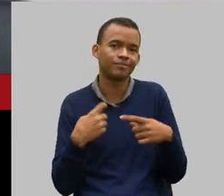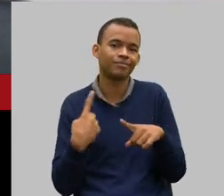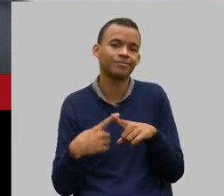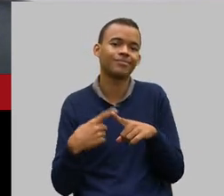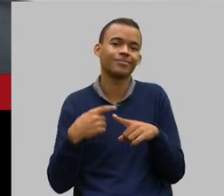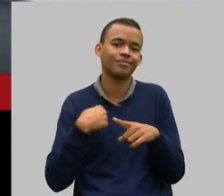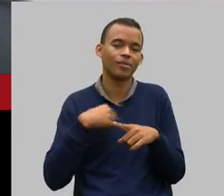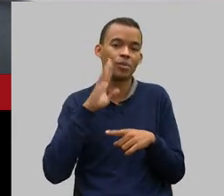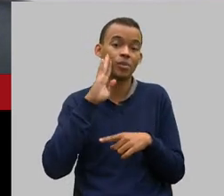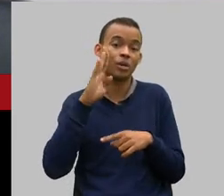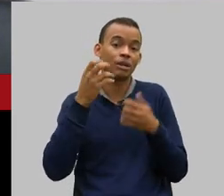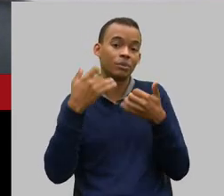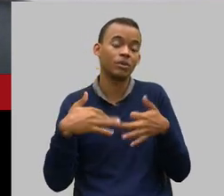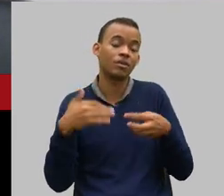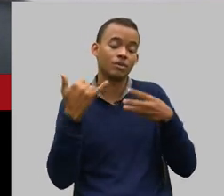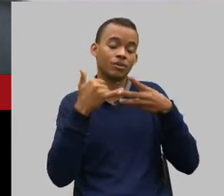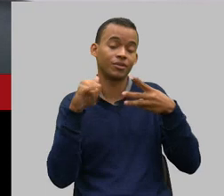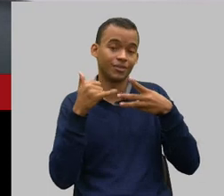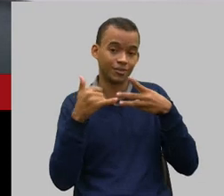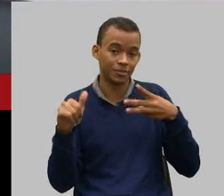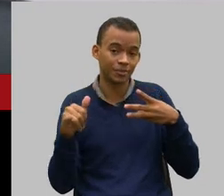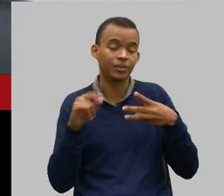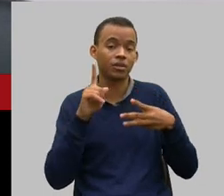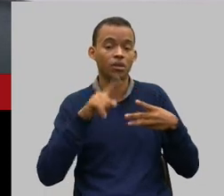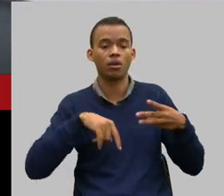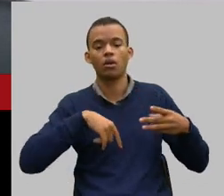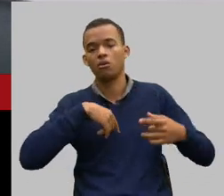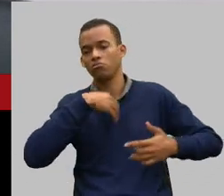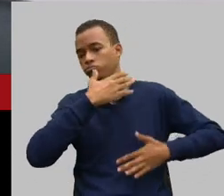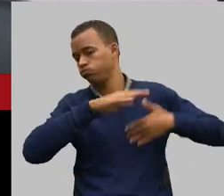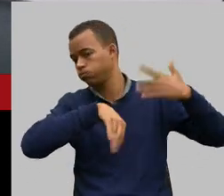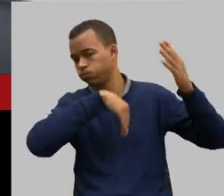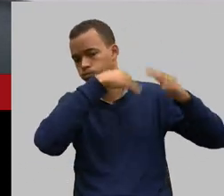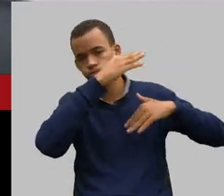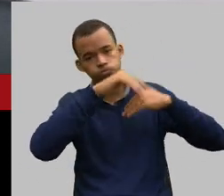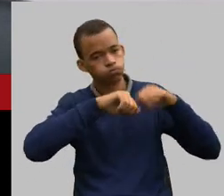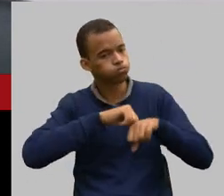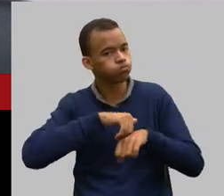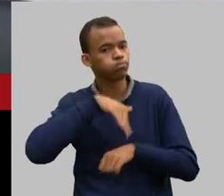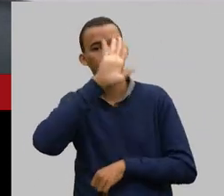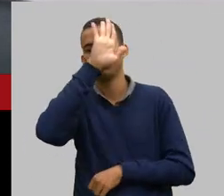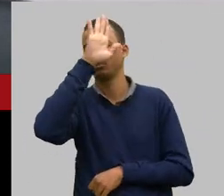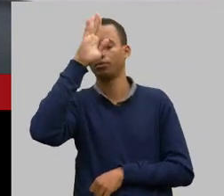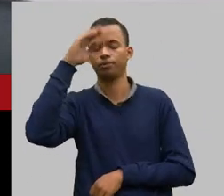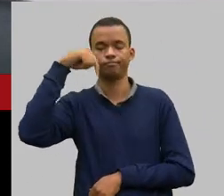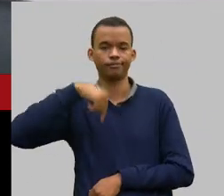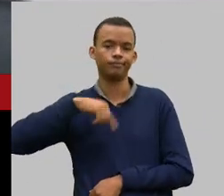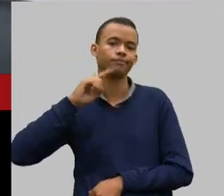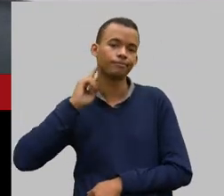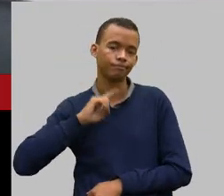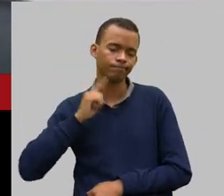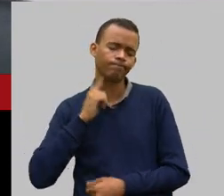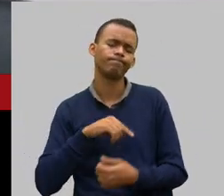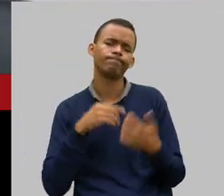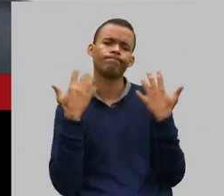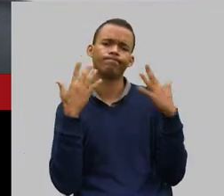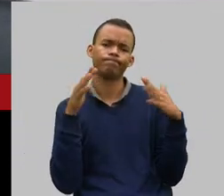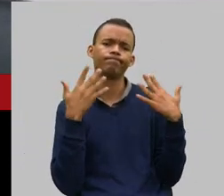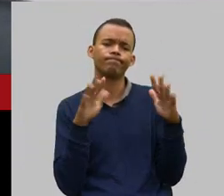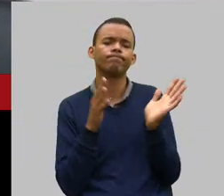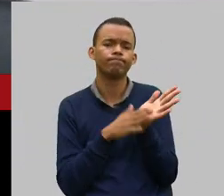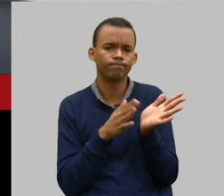semig que é a nossa maior mola propulsora desenvolvimento né do nosso Estado então eu quero parabenizar